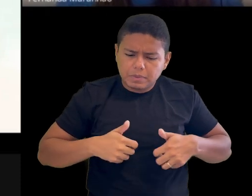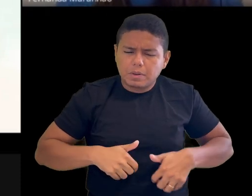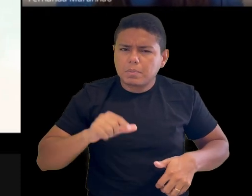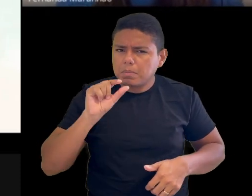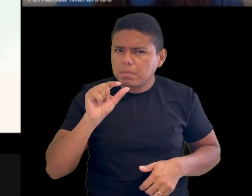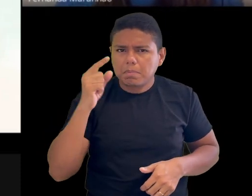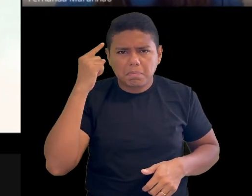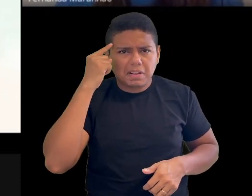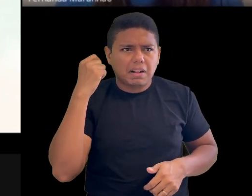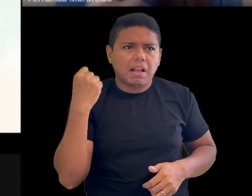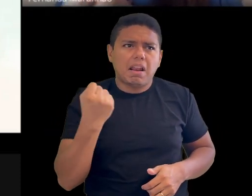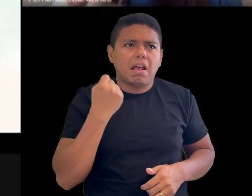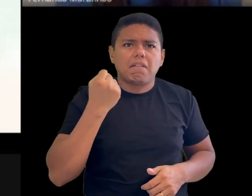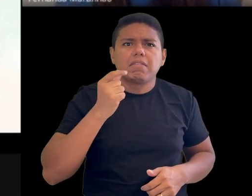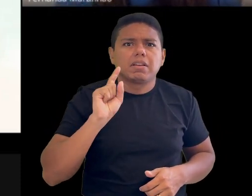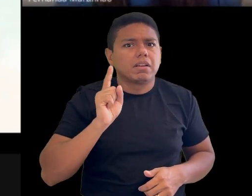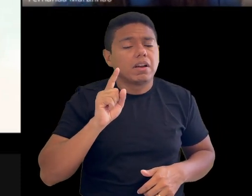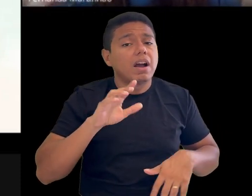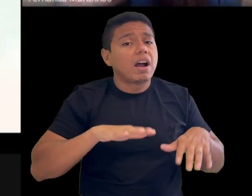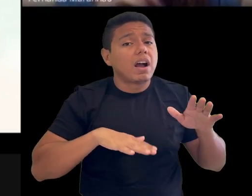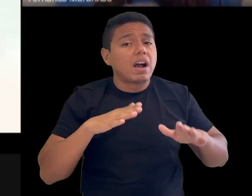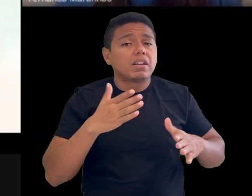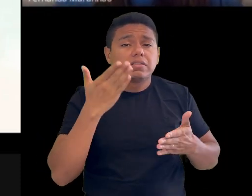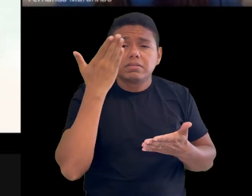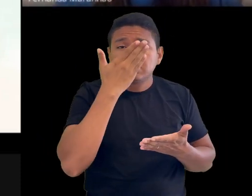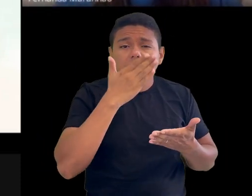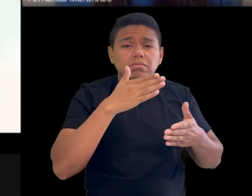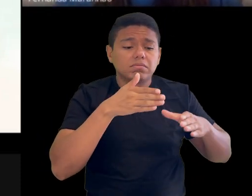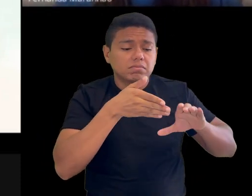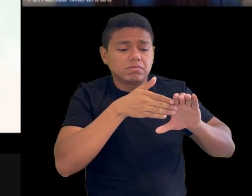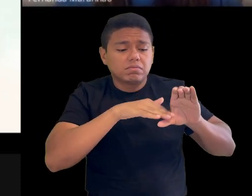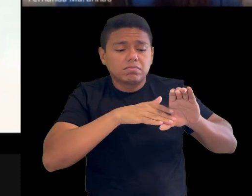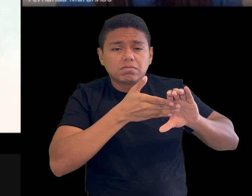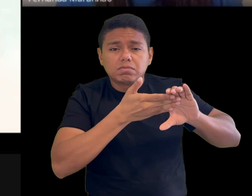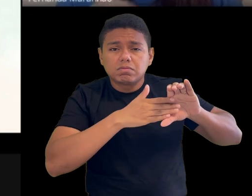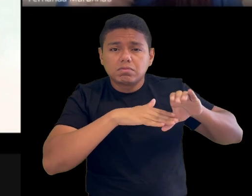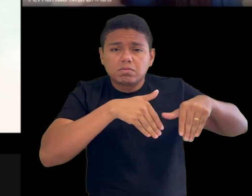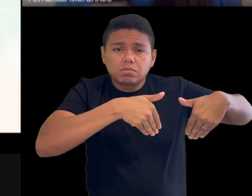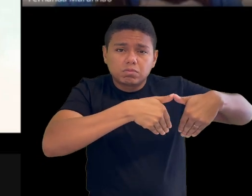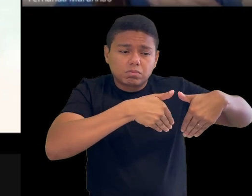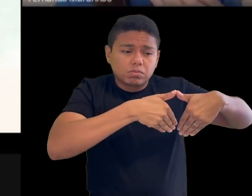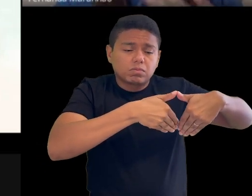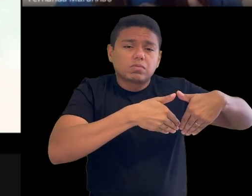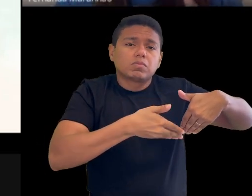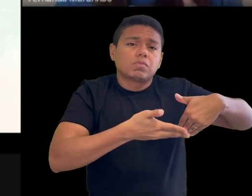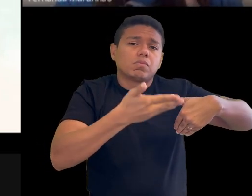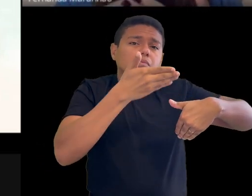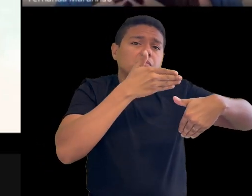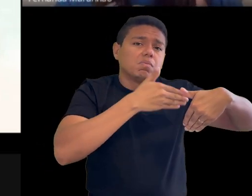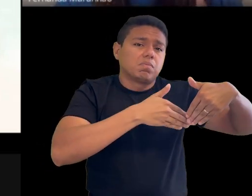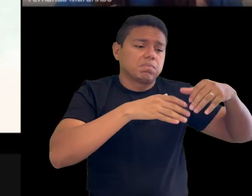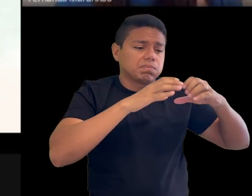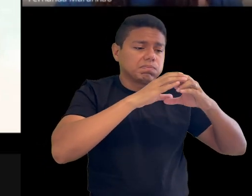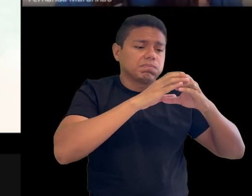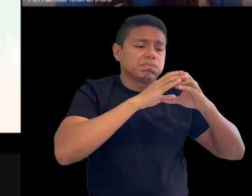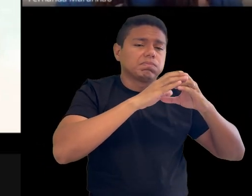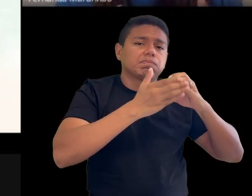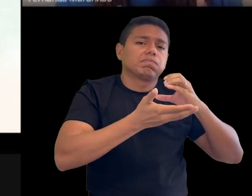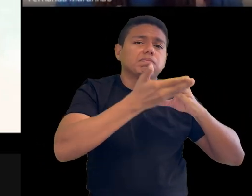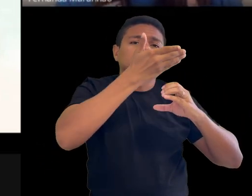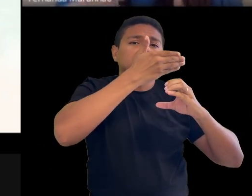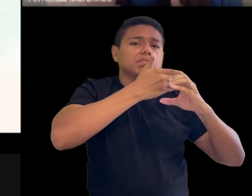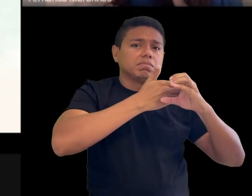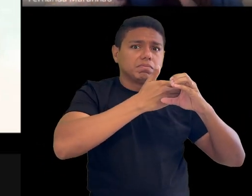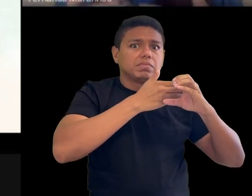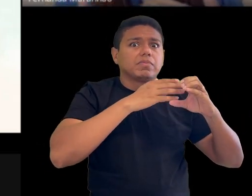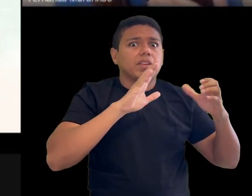da cavidade uterina, para a região atrás dessa placenta, e que, na verdade, a formação desse hematoma